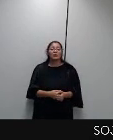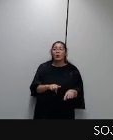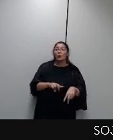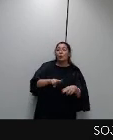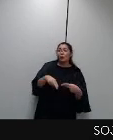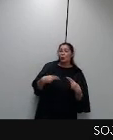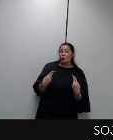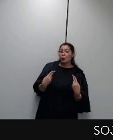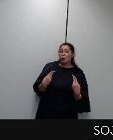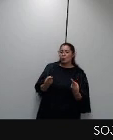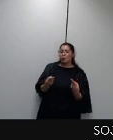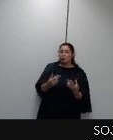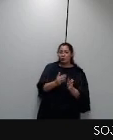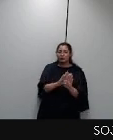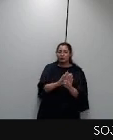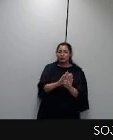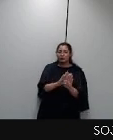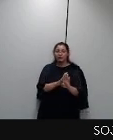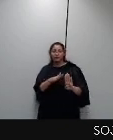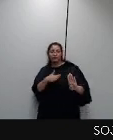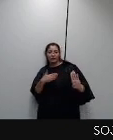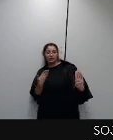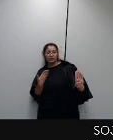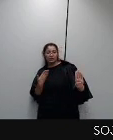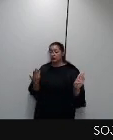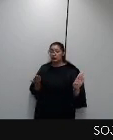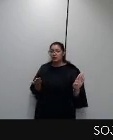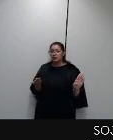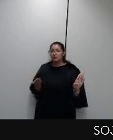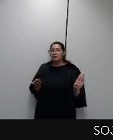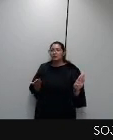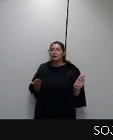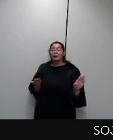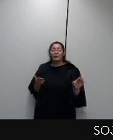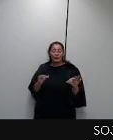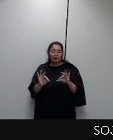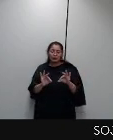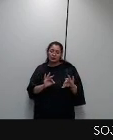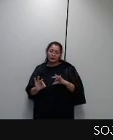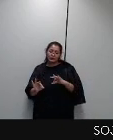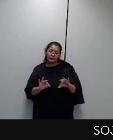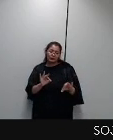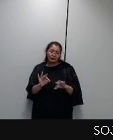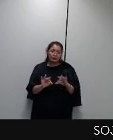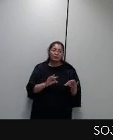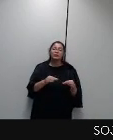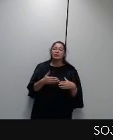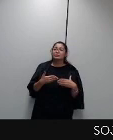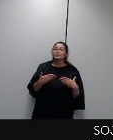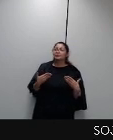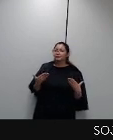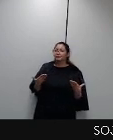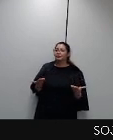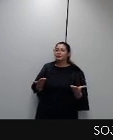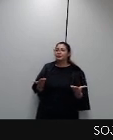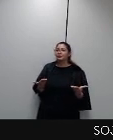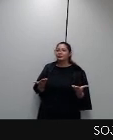gente vai afastar sua certo isso aí beleza da causalidade